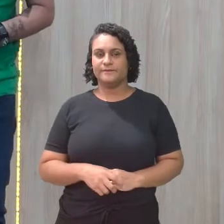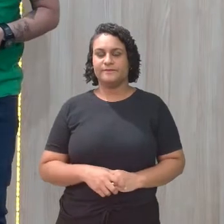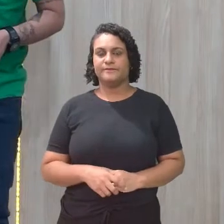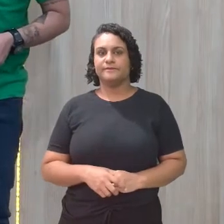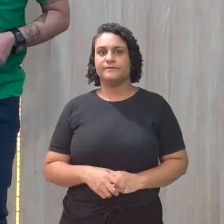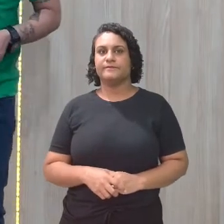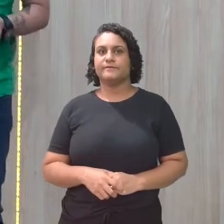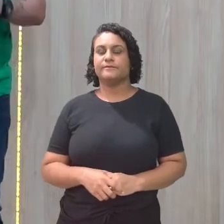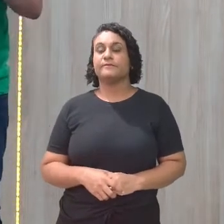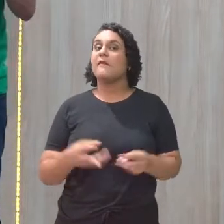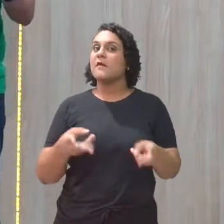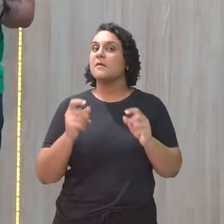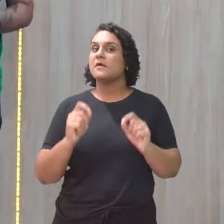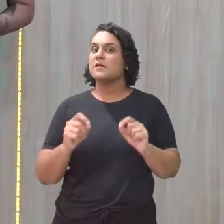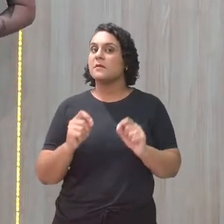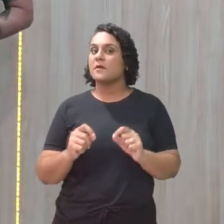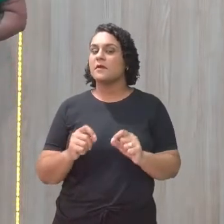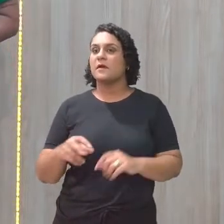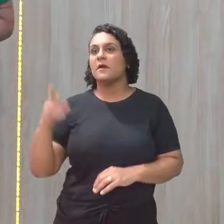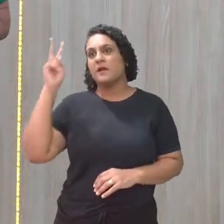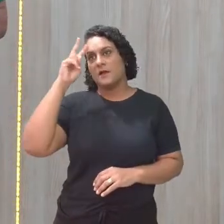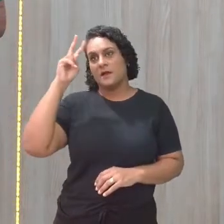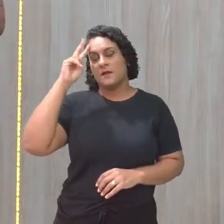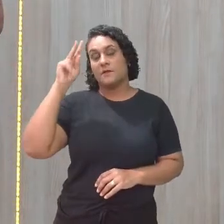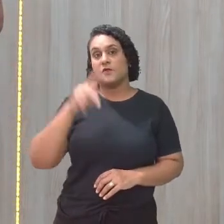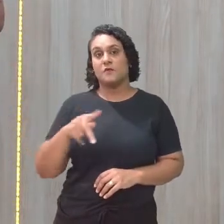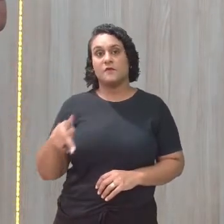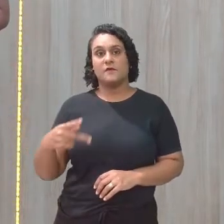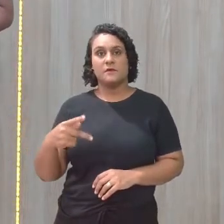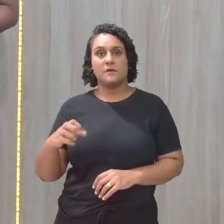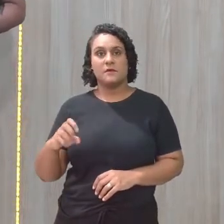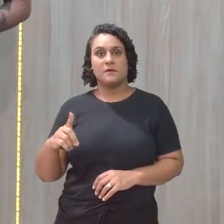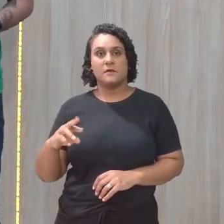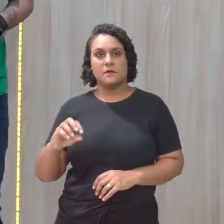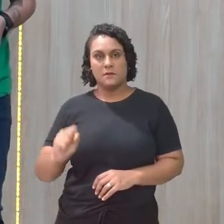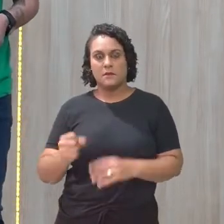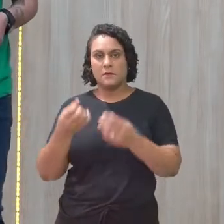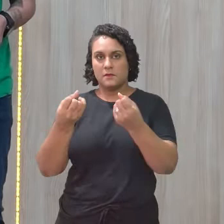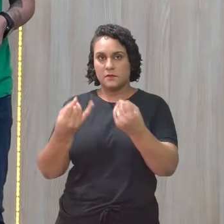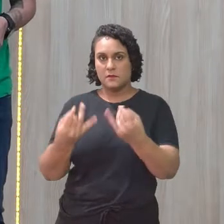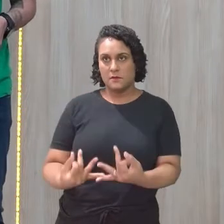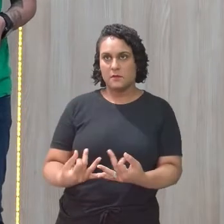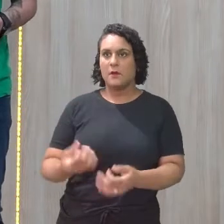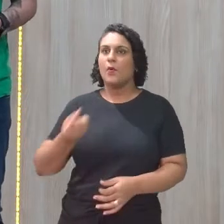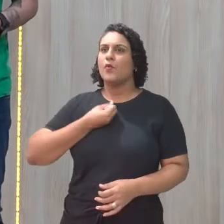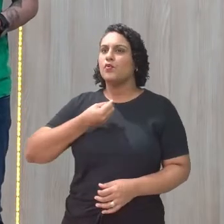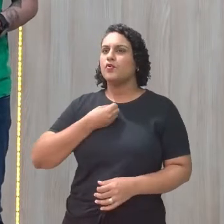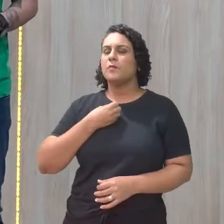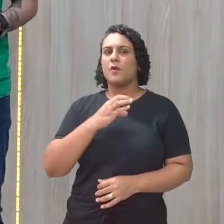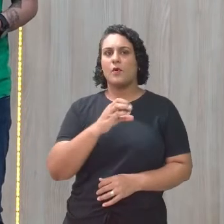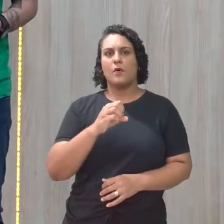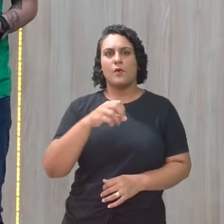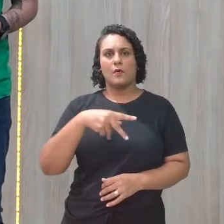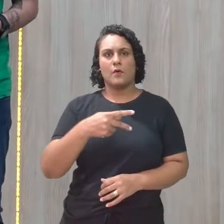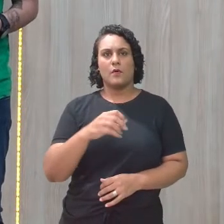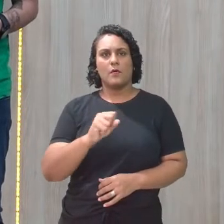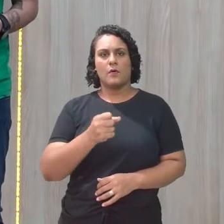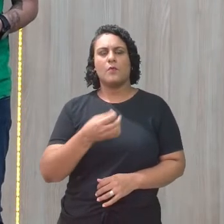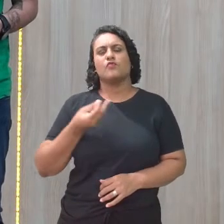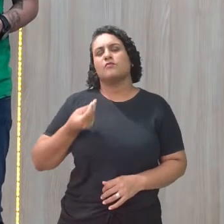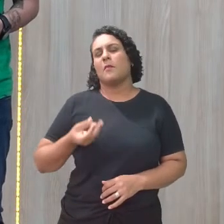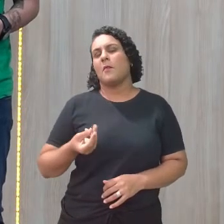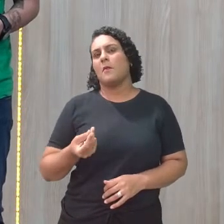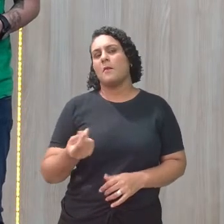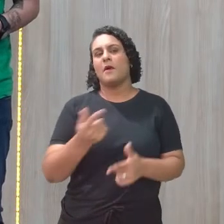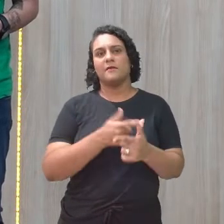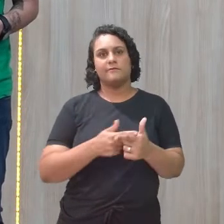Então a gente vai perceber só lembrando, assim como o professor Pedro falou, o número composto ele vai ter um bocado de divisores. Lembrando